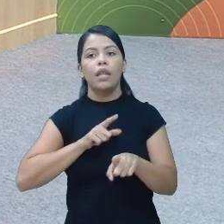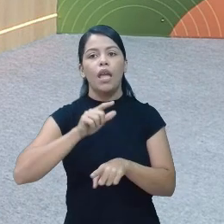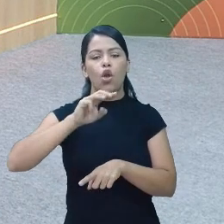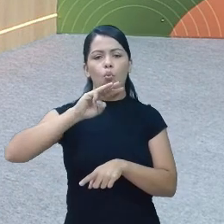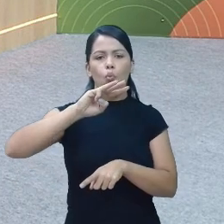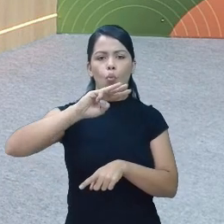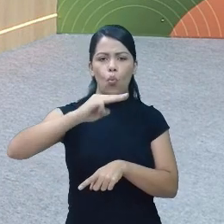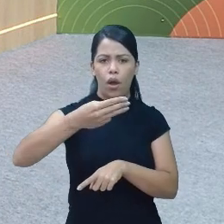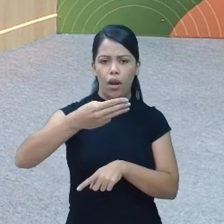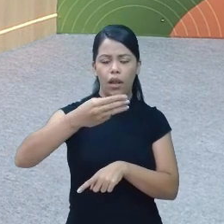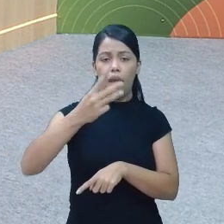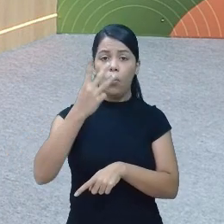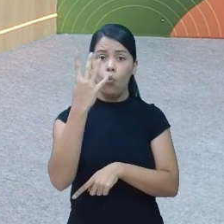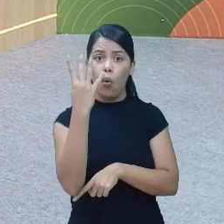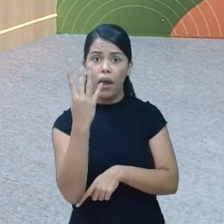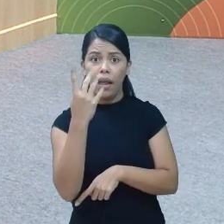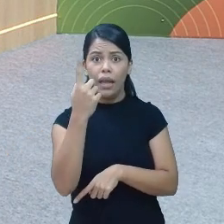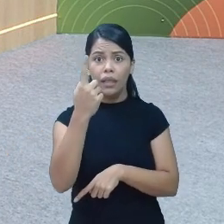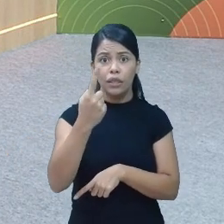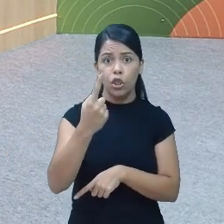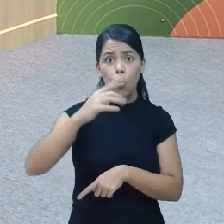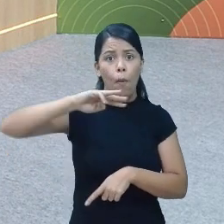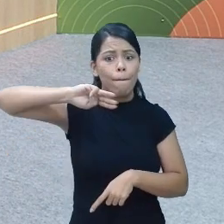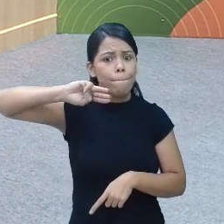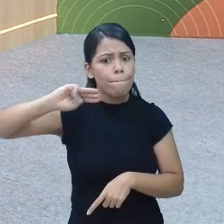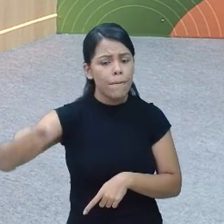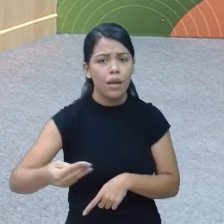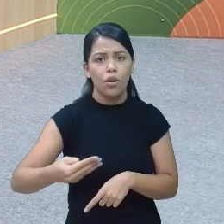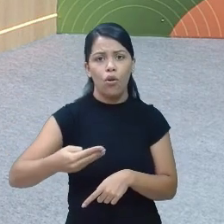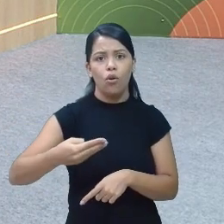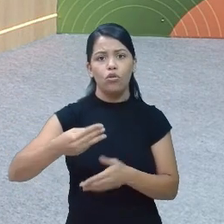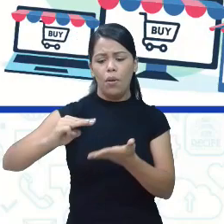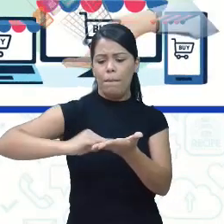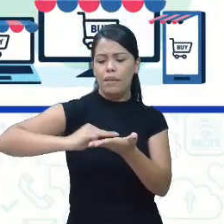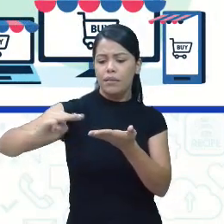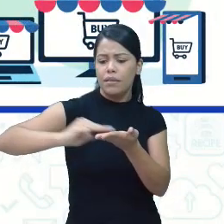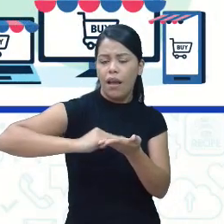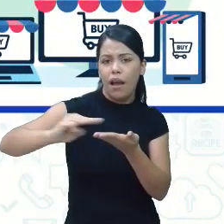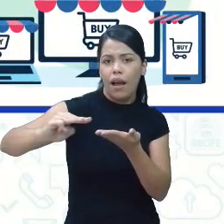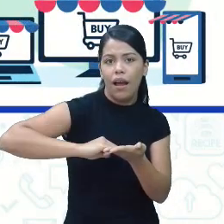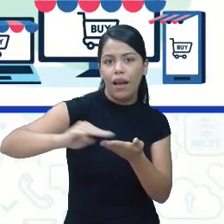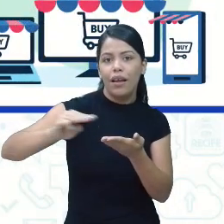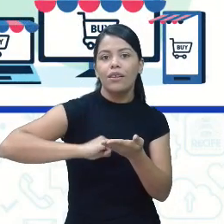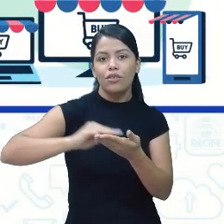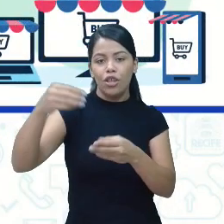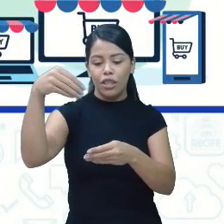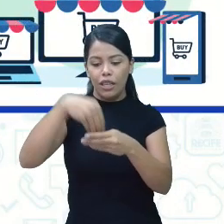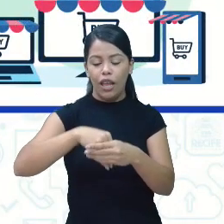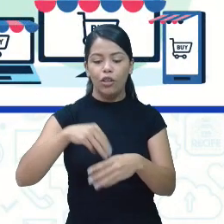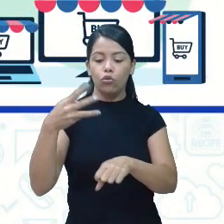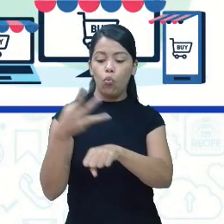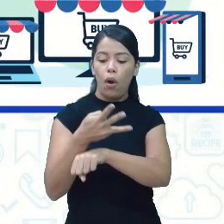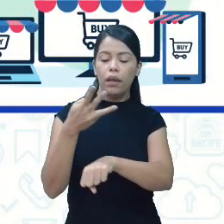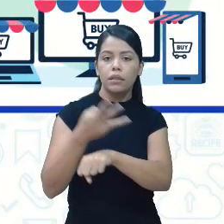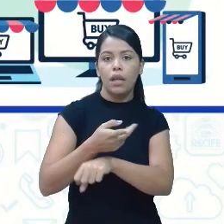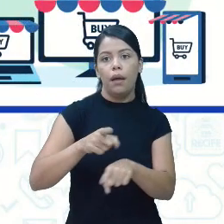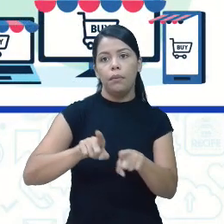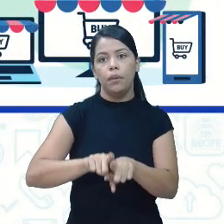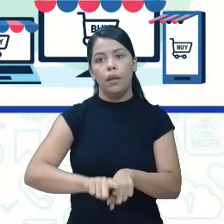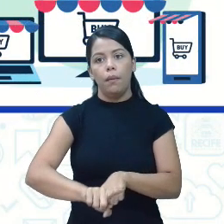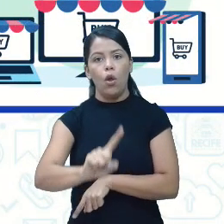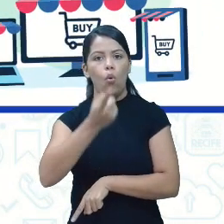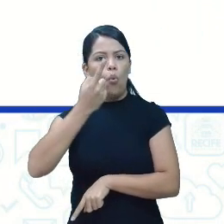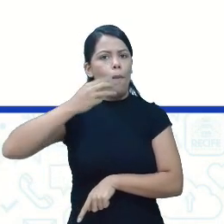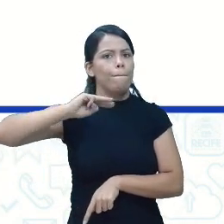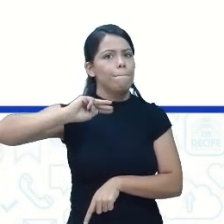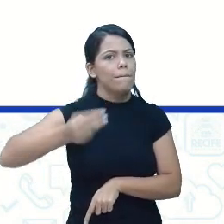milhões de mensagens trocadas no WhatsApp. São também $1 milhão em compras